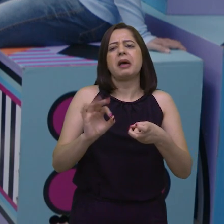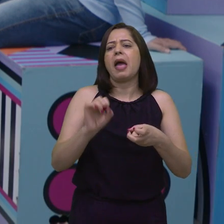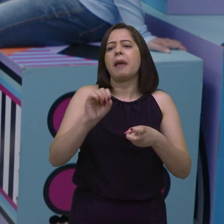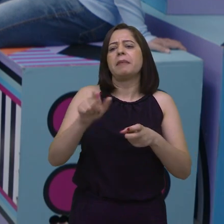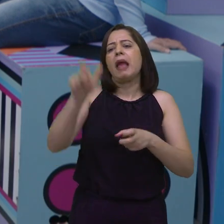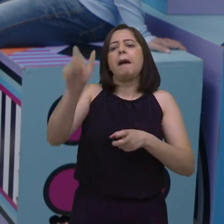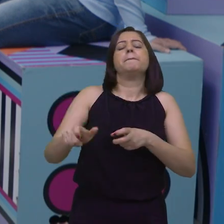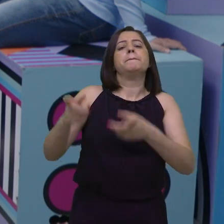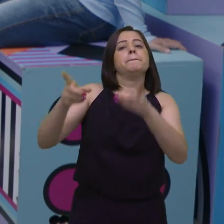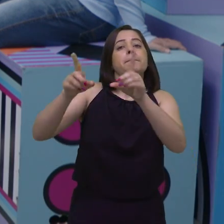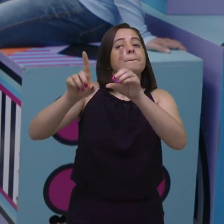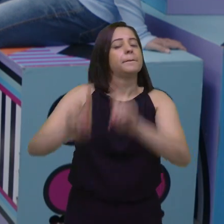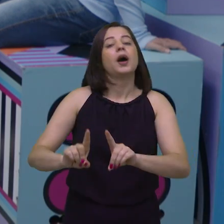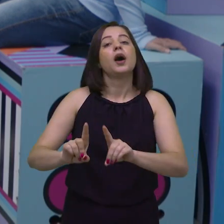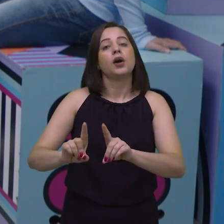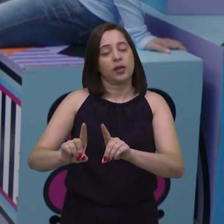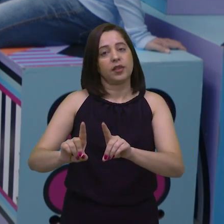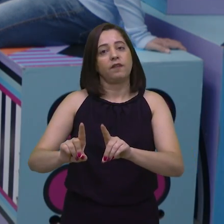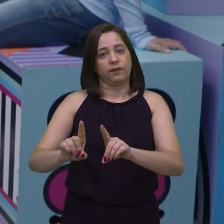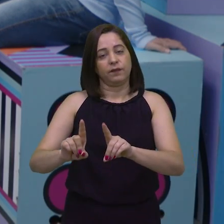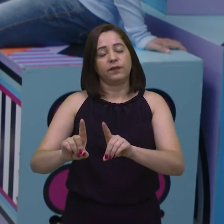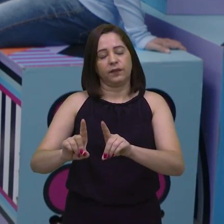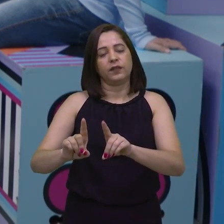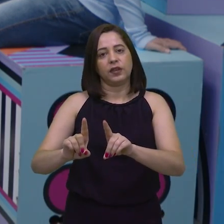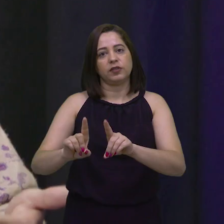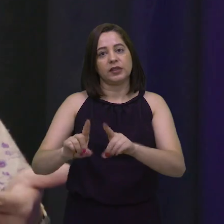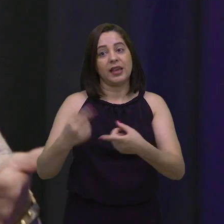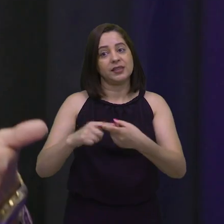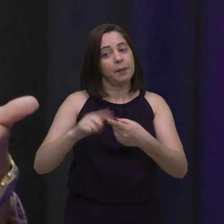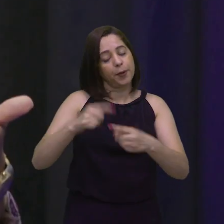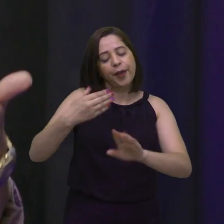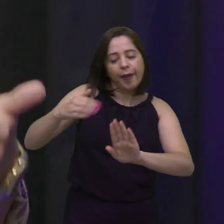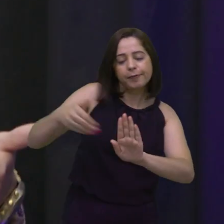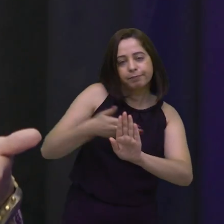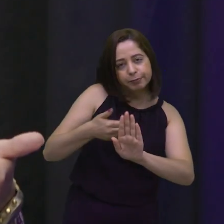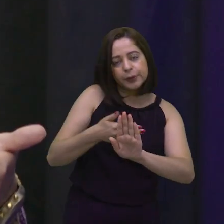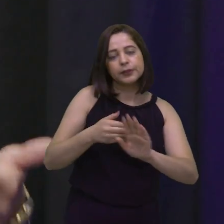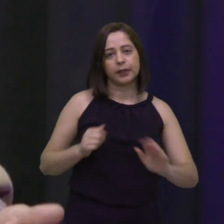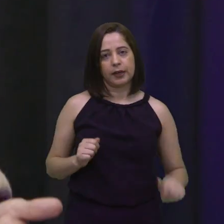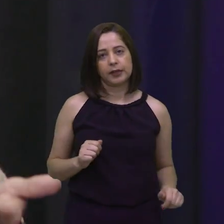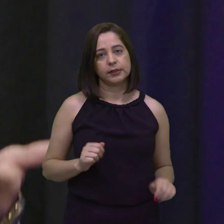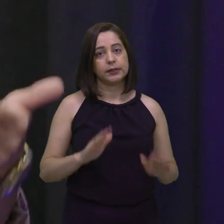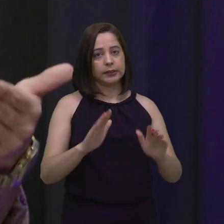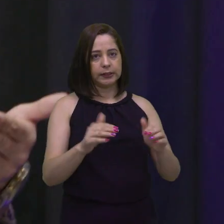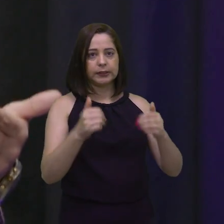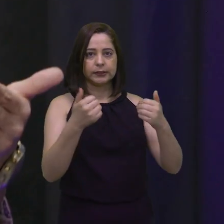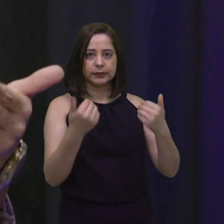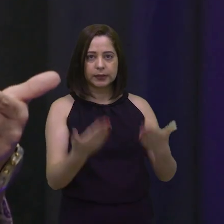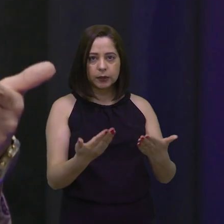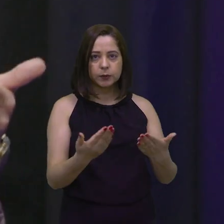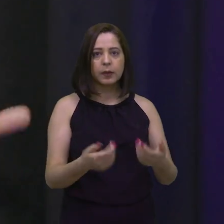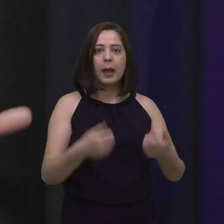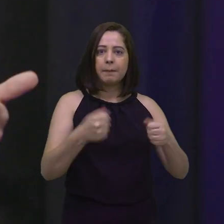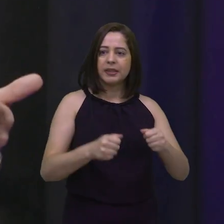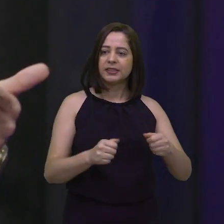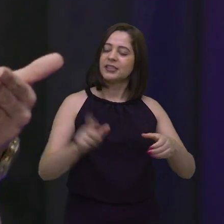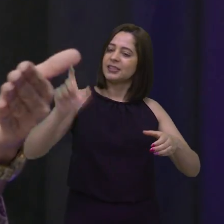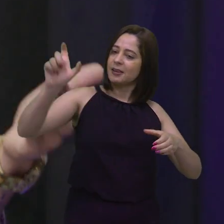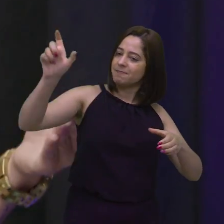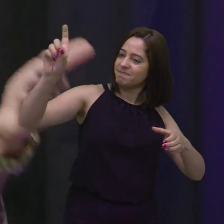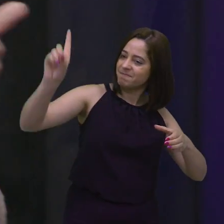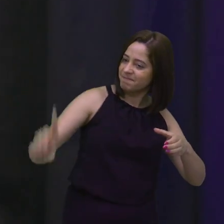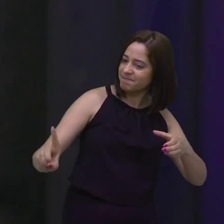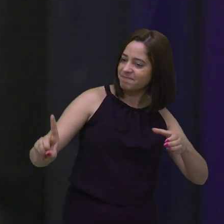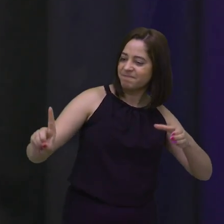que você não consegue ver se essa pessoa tem esta limitação ou não. Então, é trazer